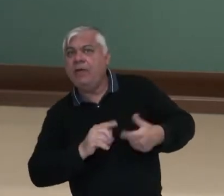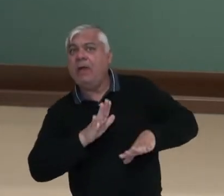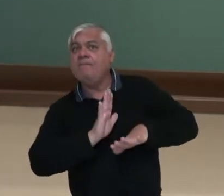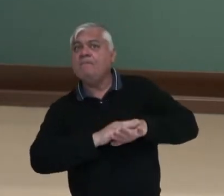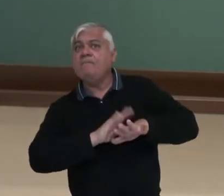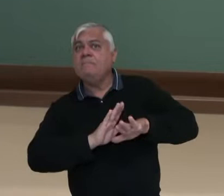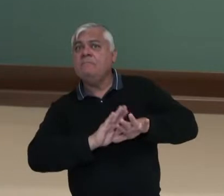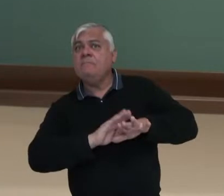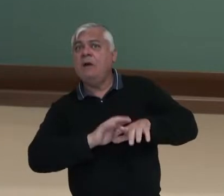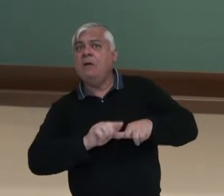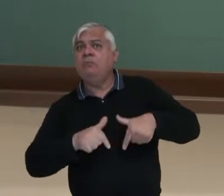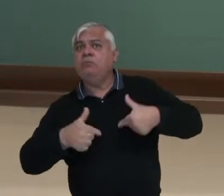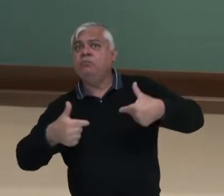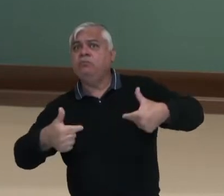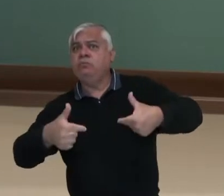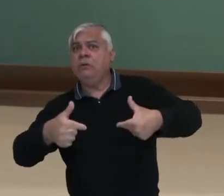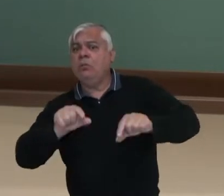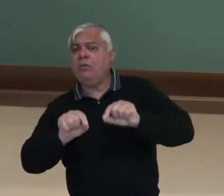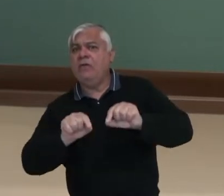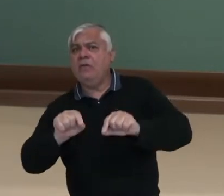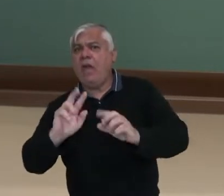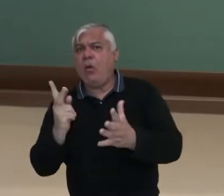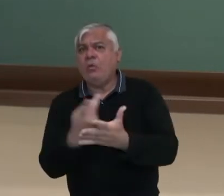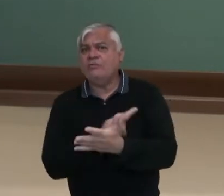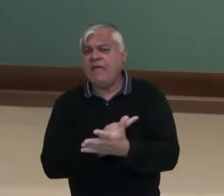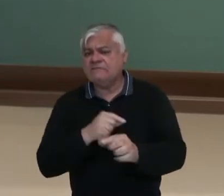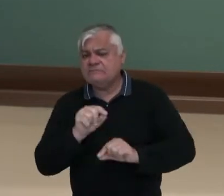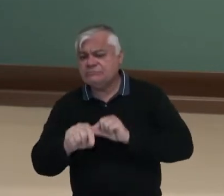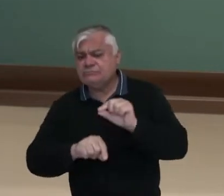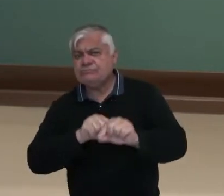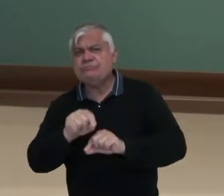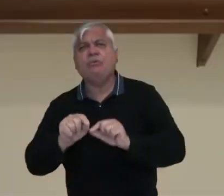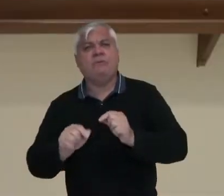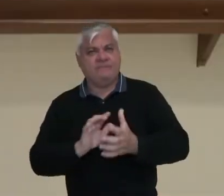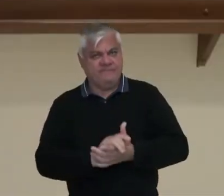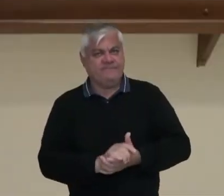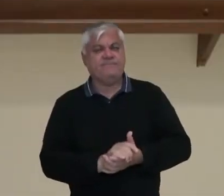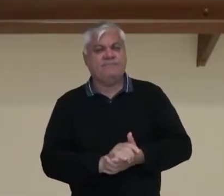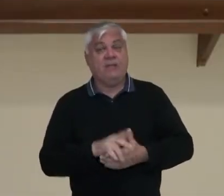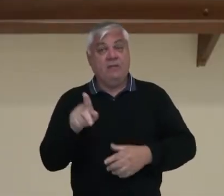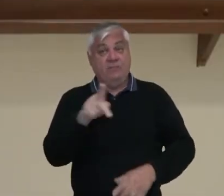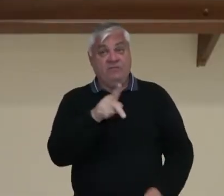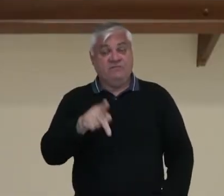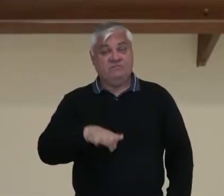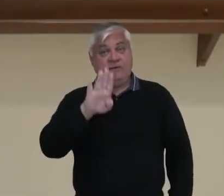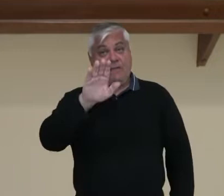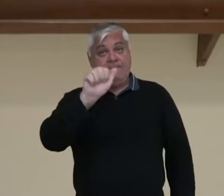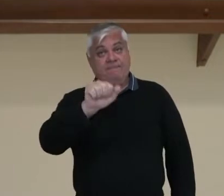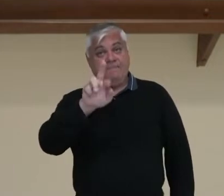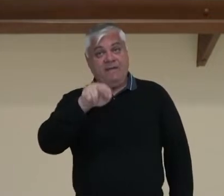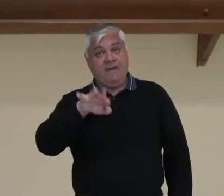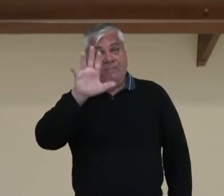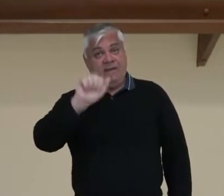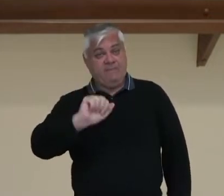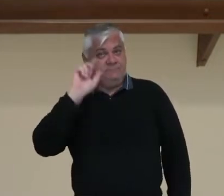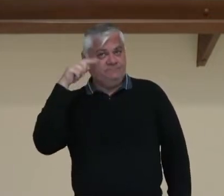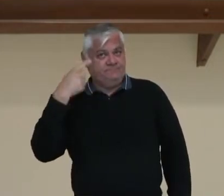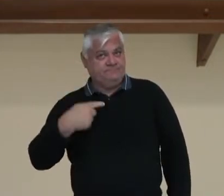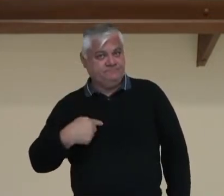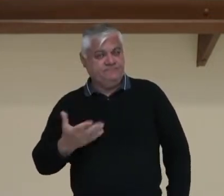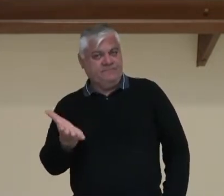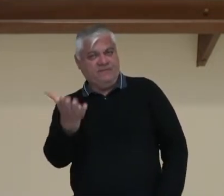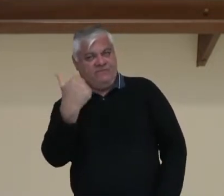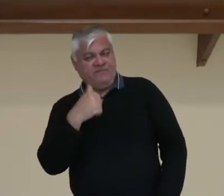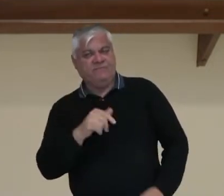que estavam em meio, nesse período acontecendo. Sou a professora Bárbara Furquim e vou acompanhar